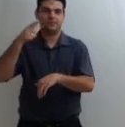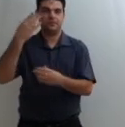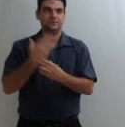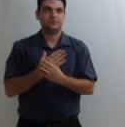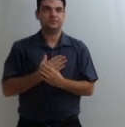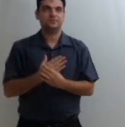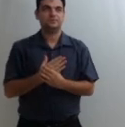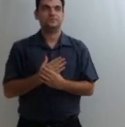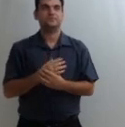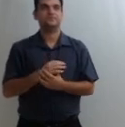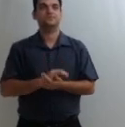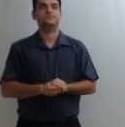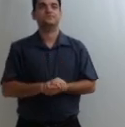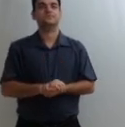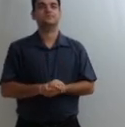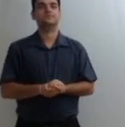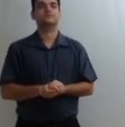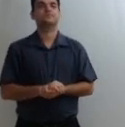habeas corpus